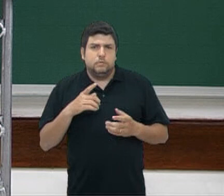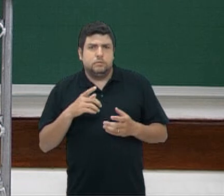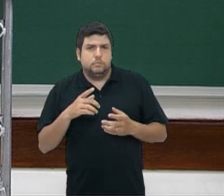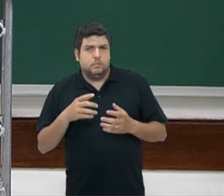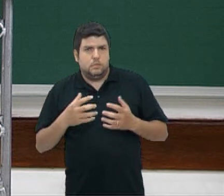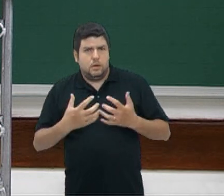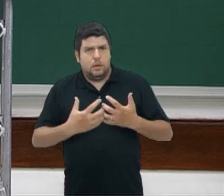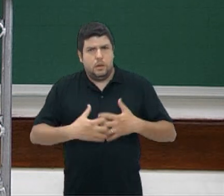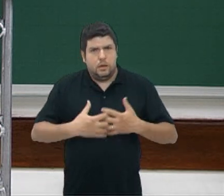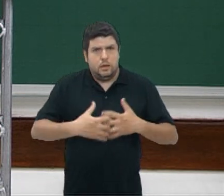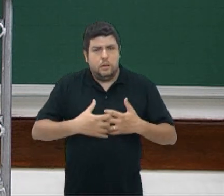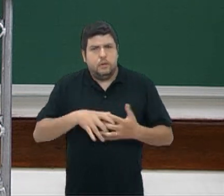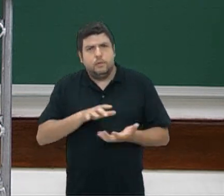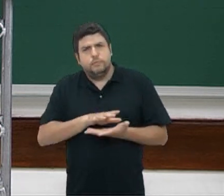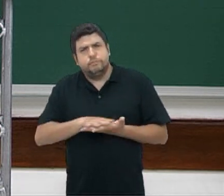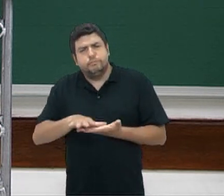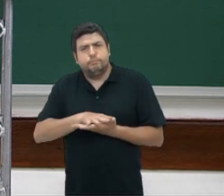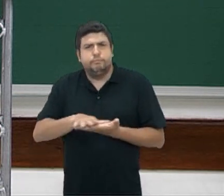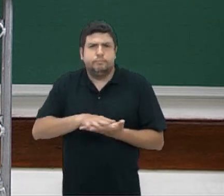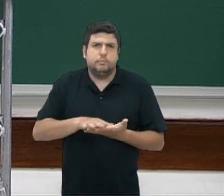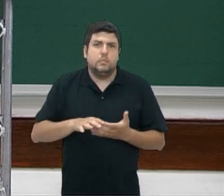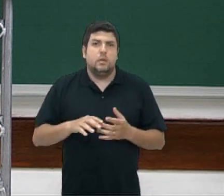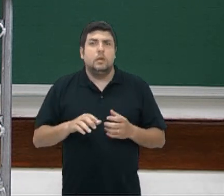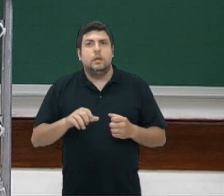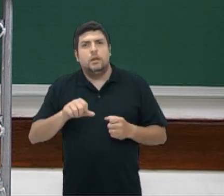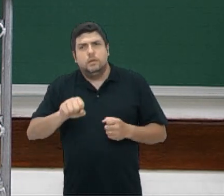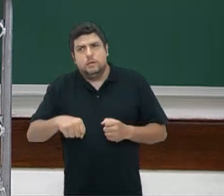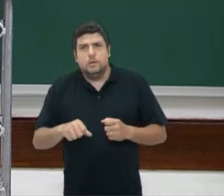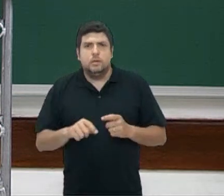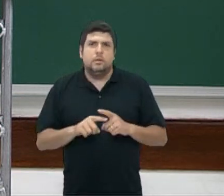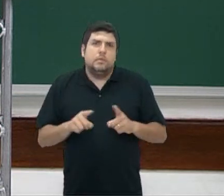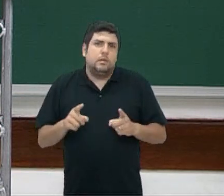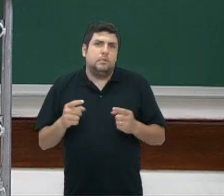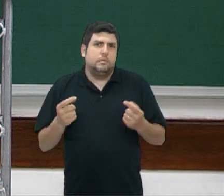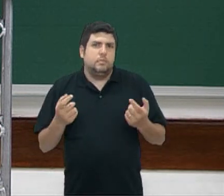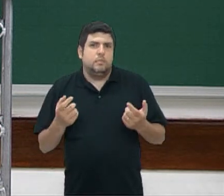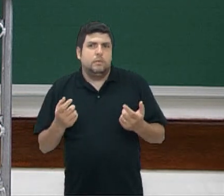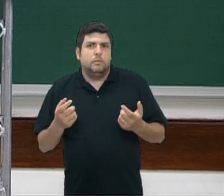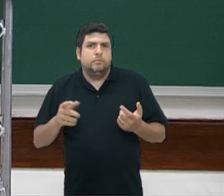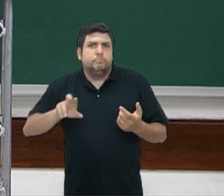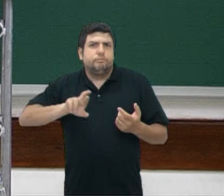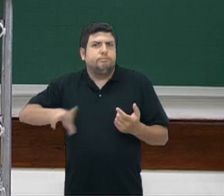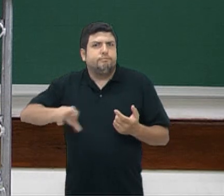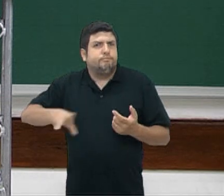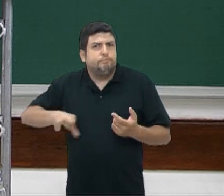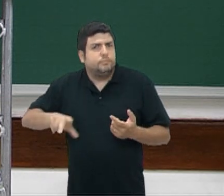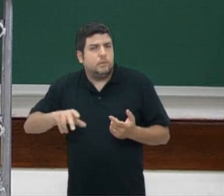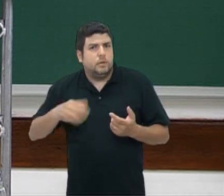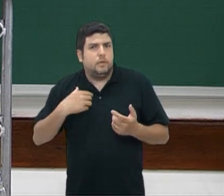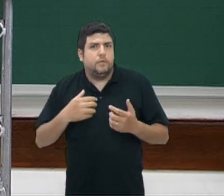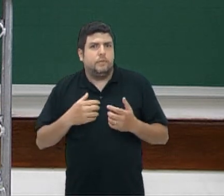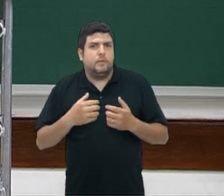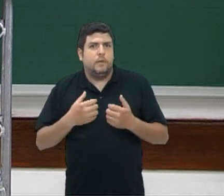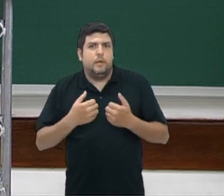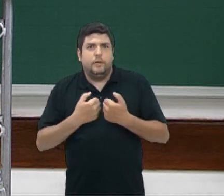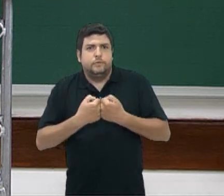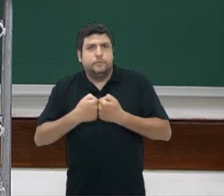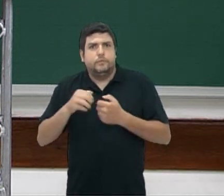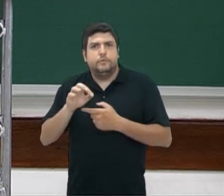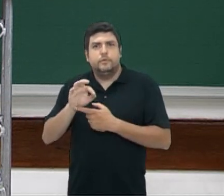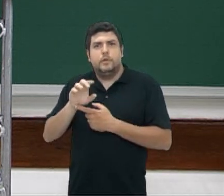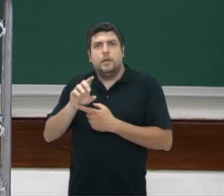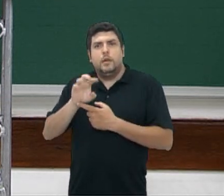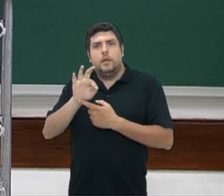termodinâmica, mas não diretamente, é uma influência indireta que acaba ocorrendo, certo? Então, assim, muito cuidado com esses detalhes que